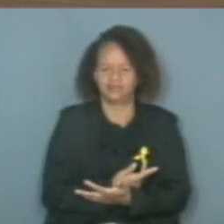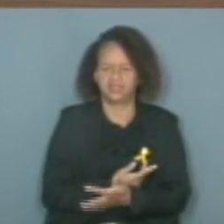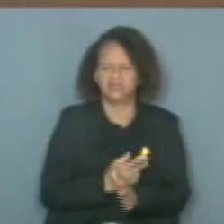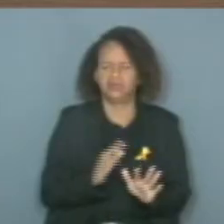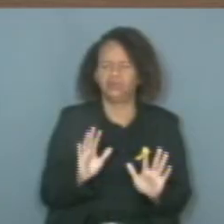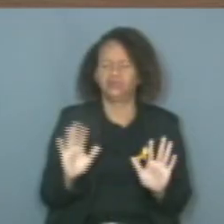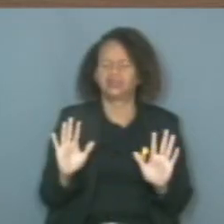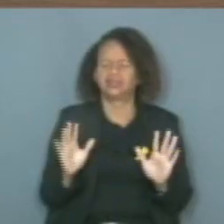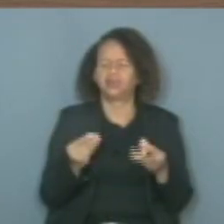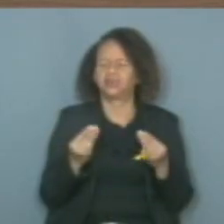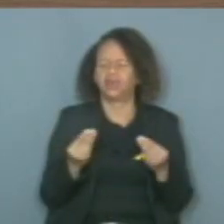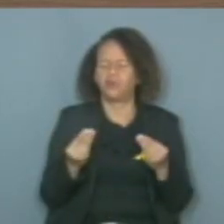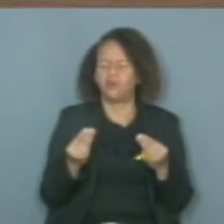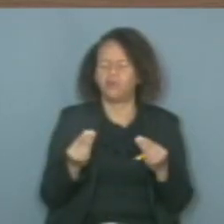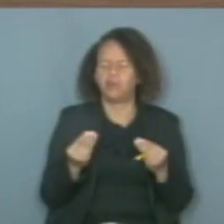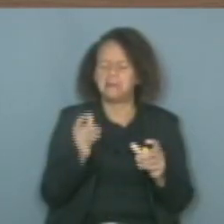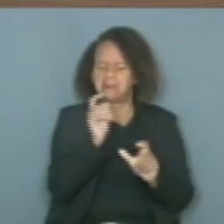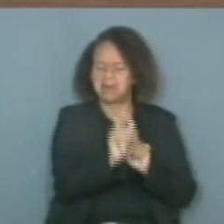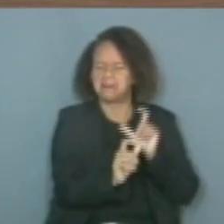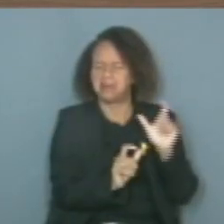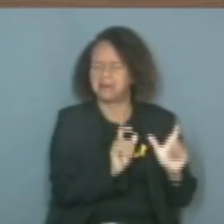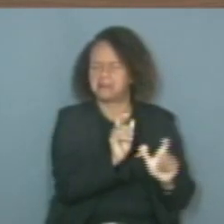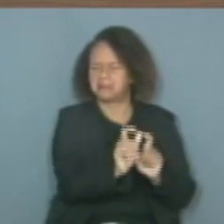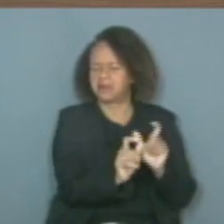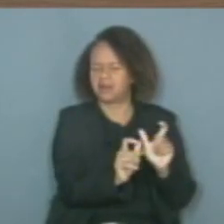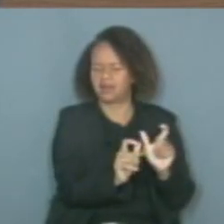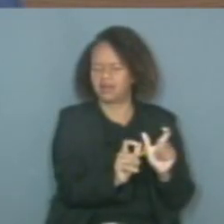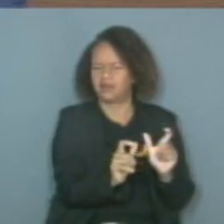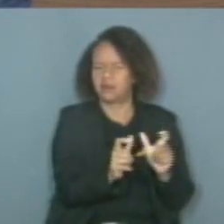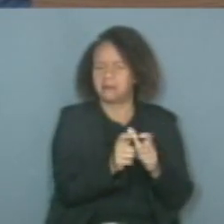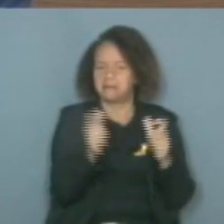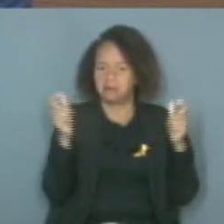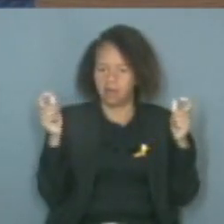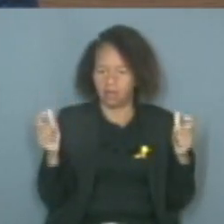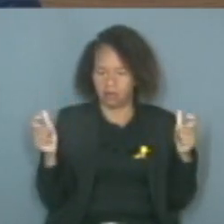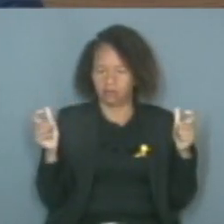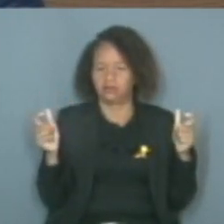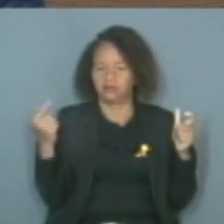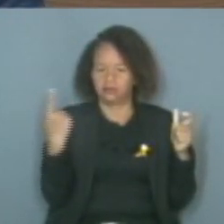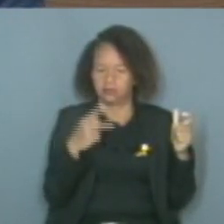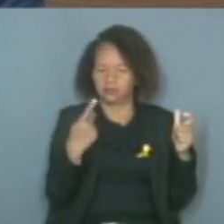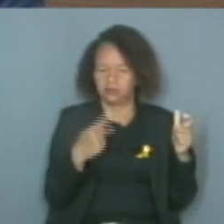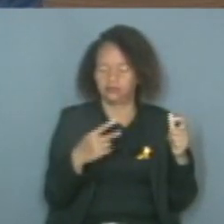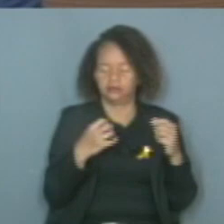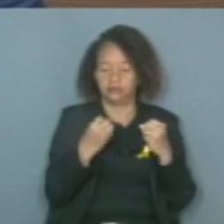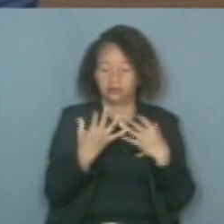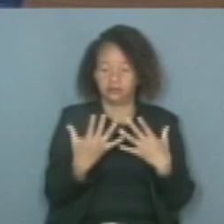não tem como julgar como a maioria daquele